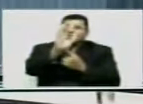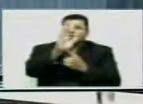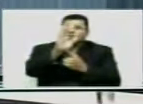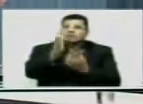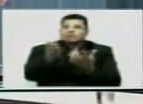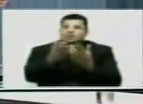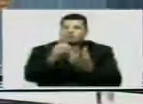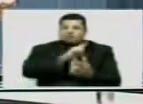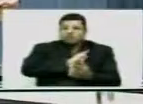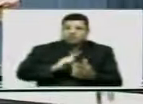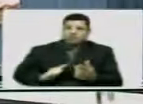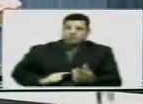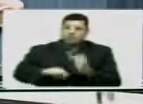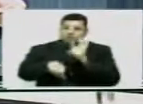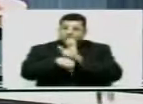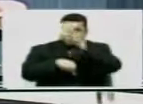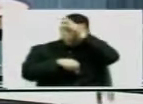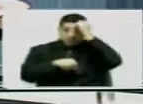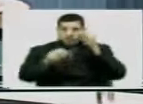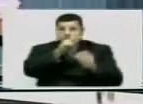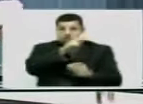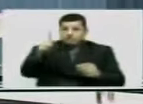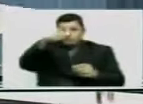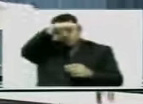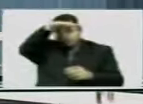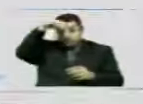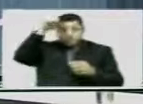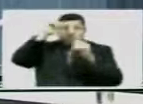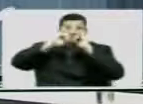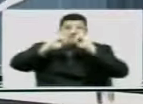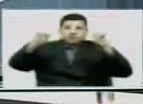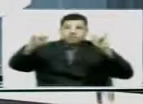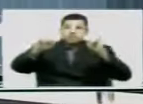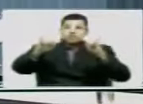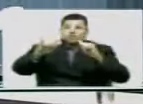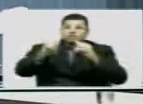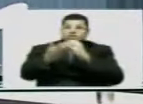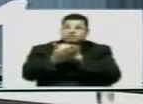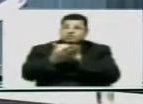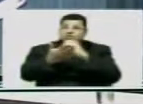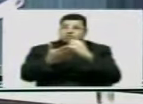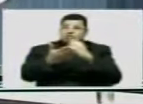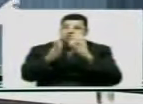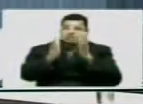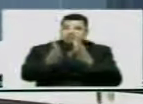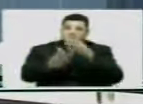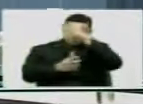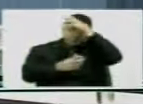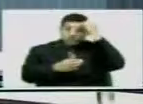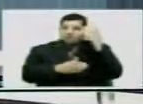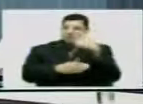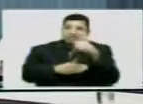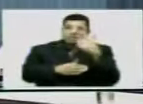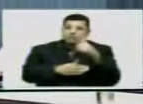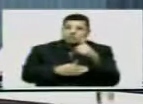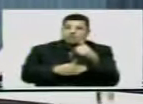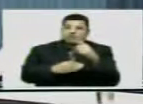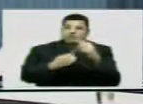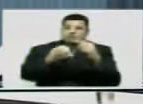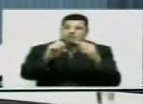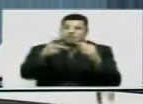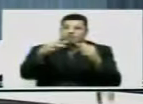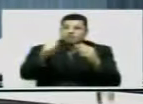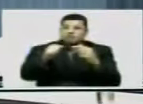publicam que o governador do estado e o prefeito de Manaus anunciaram oficialmente que Manaus não terá para a